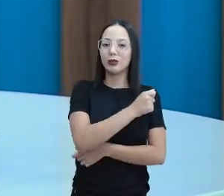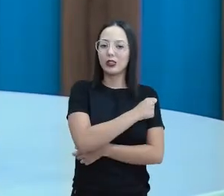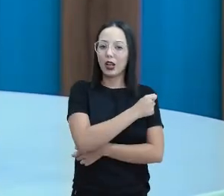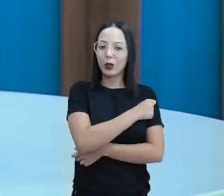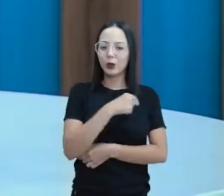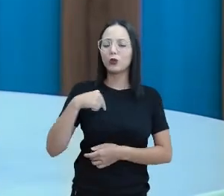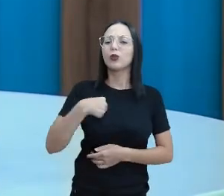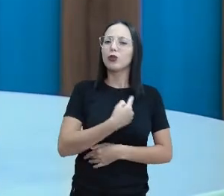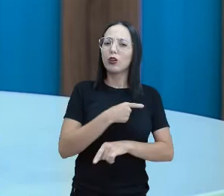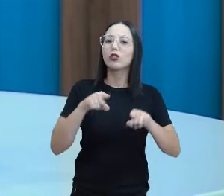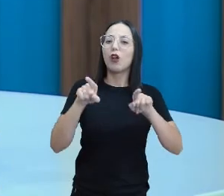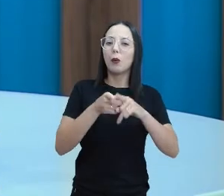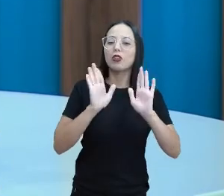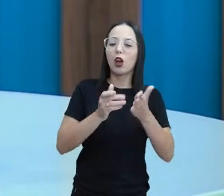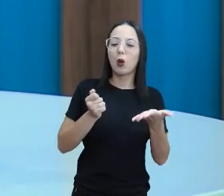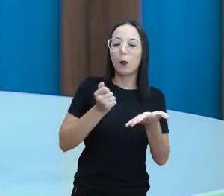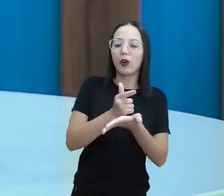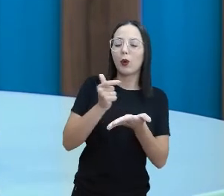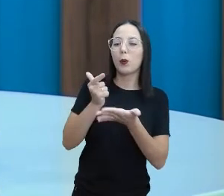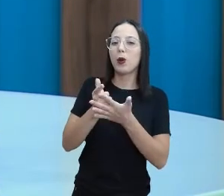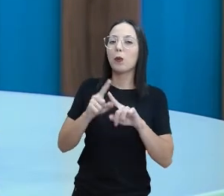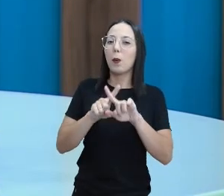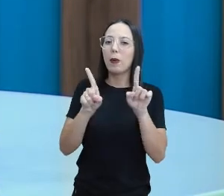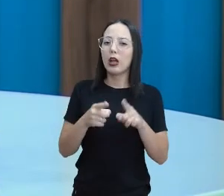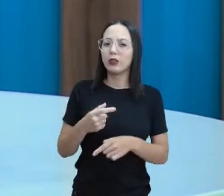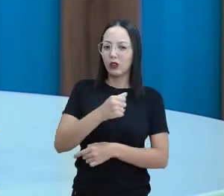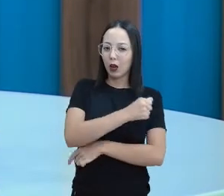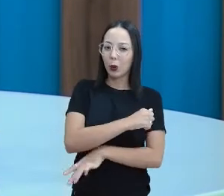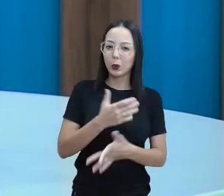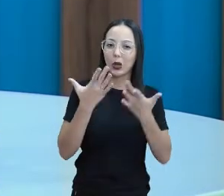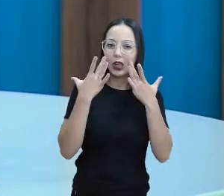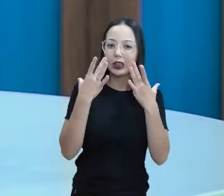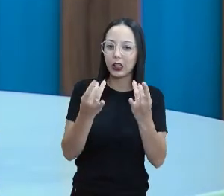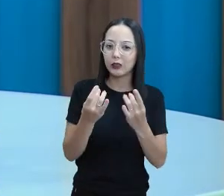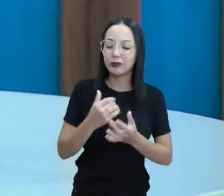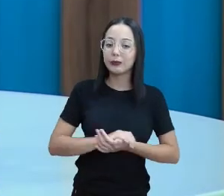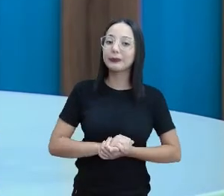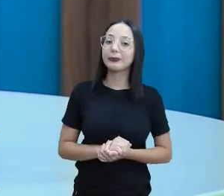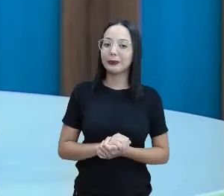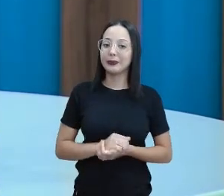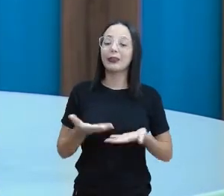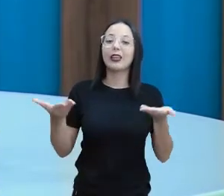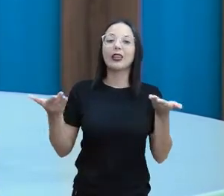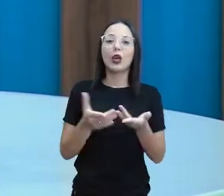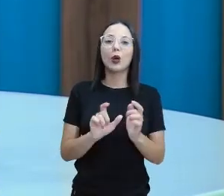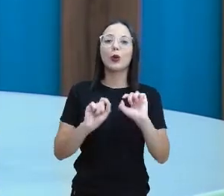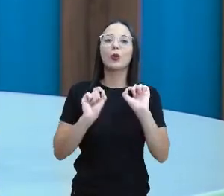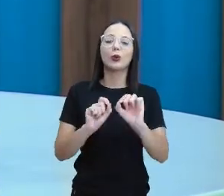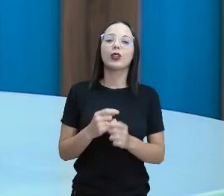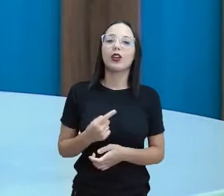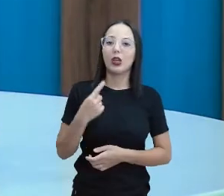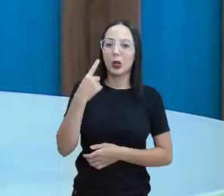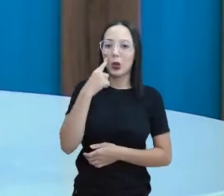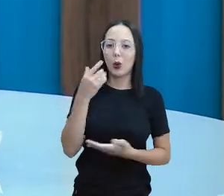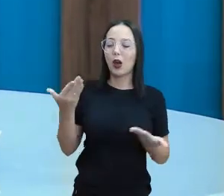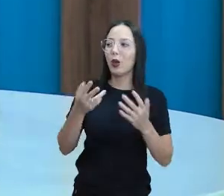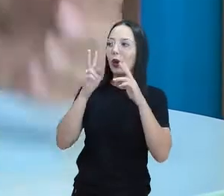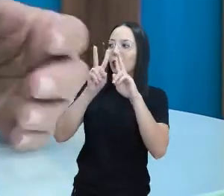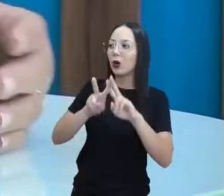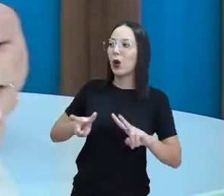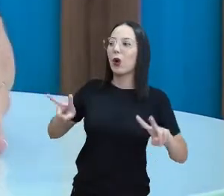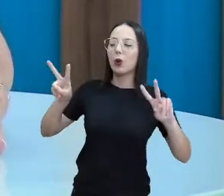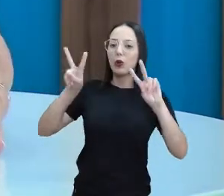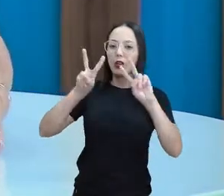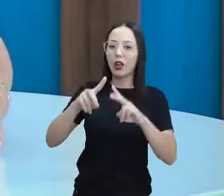já consumimos. Mas será que eles estão atentos? E aí eu vou colocar aqui para vocês, ó, gente, vamos dar uma olhadinha aqui,